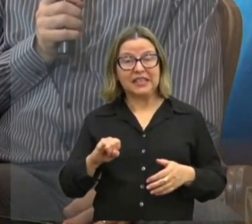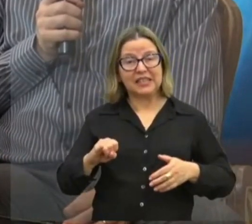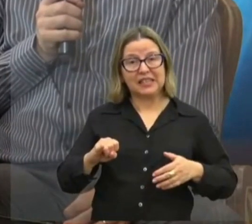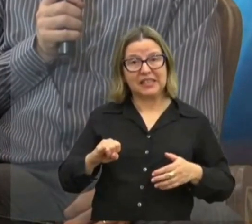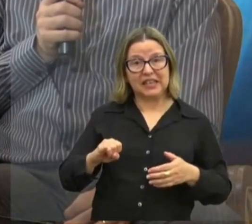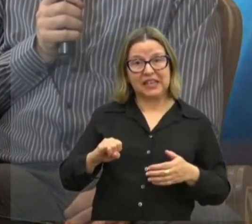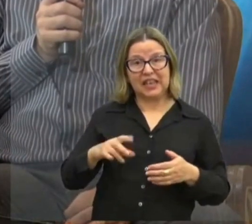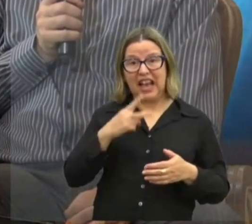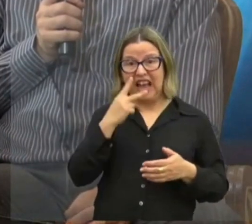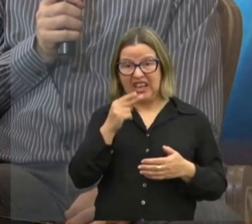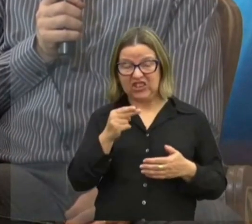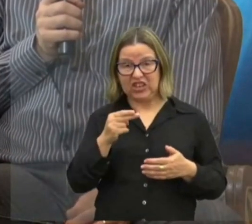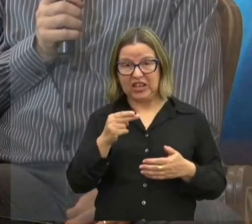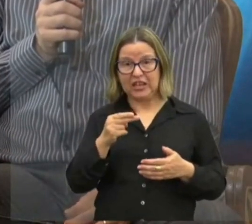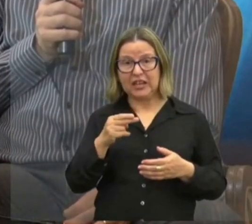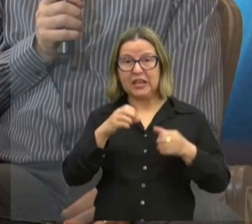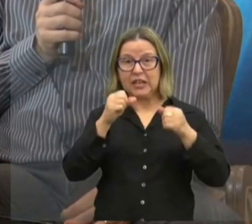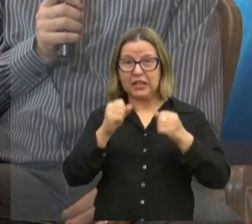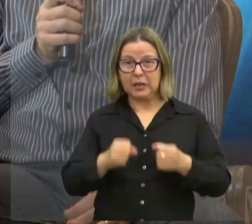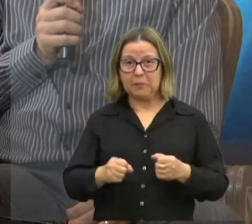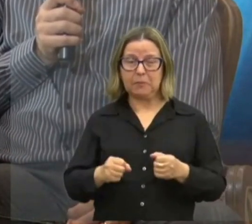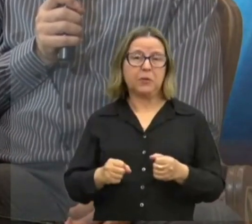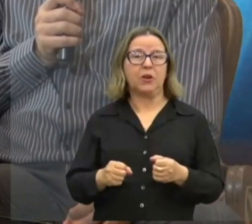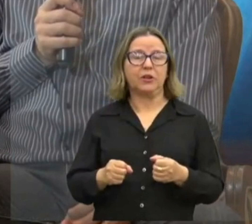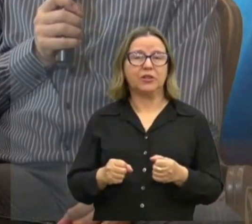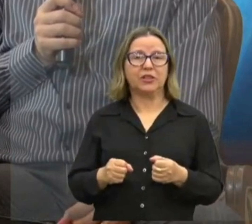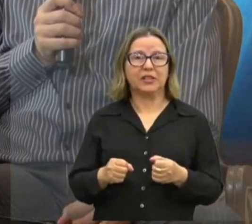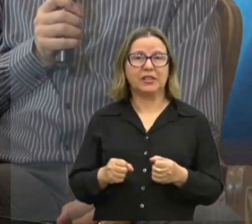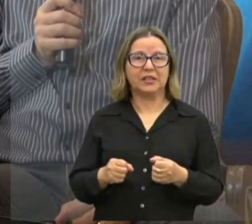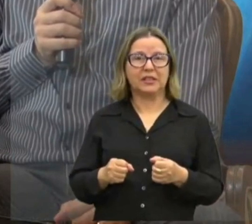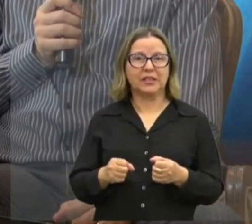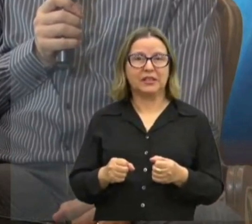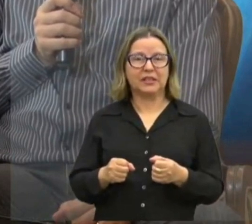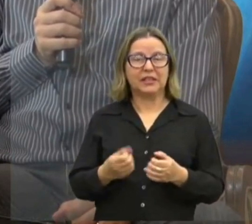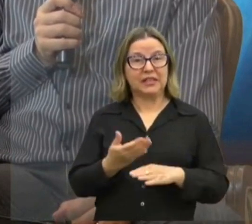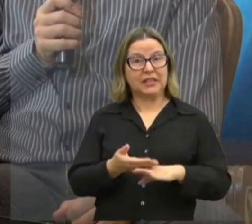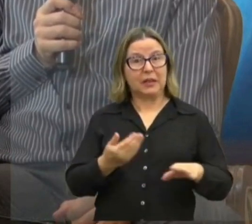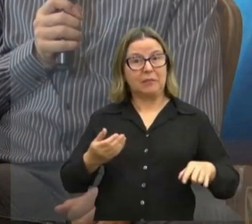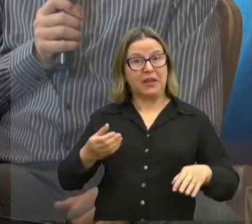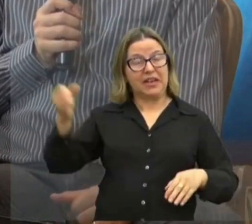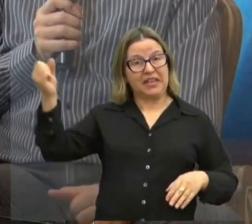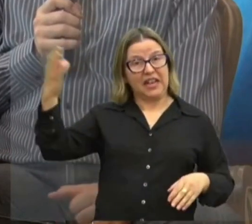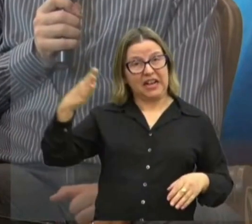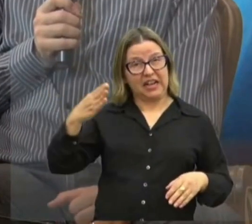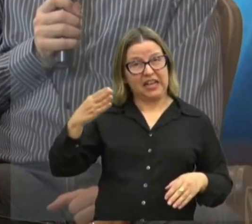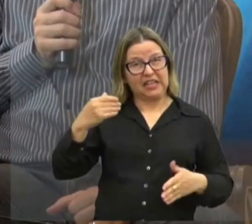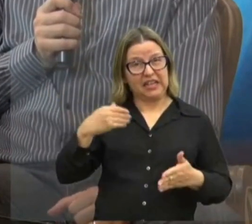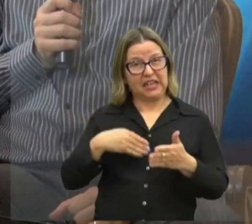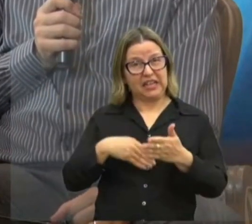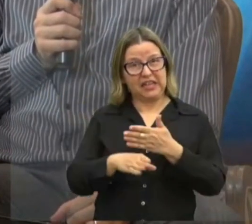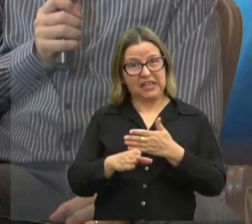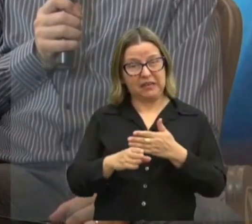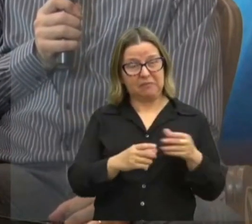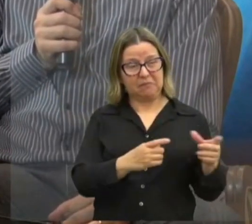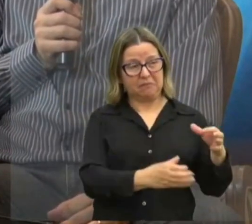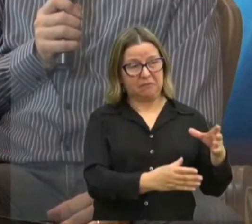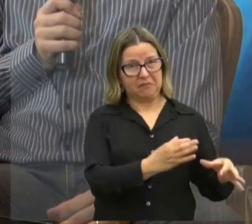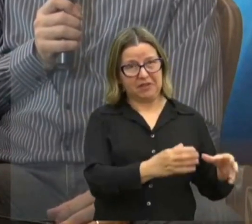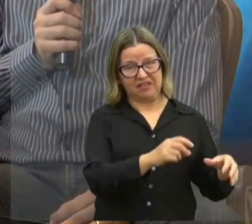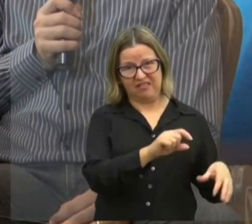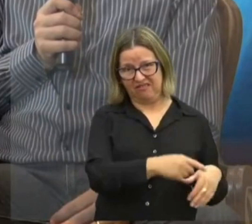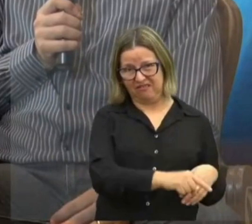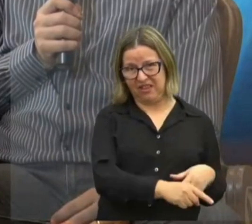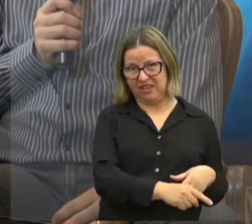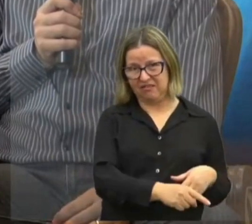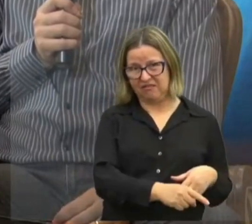da graça e ir para a perdição eterna, apesar de ser um cristão, significa simplesmente que você